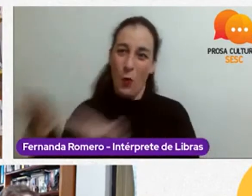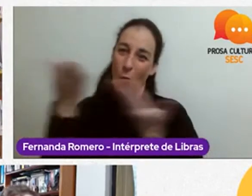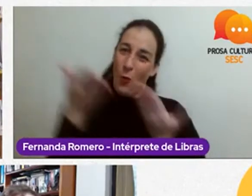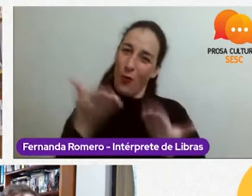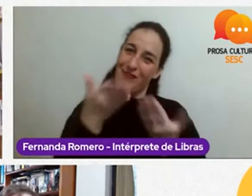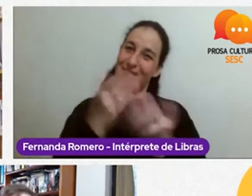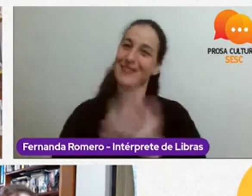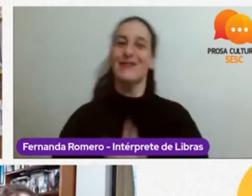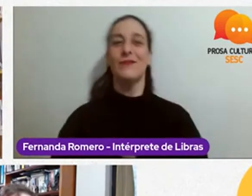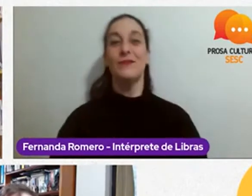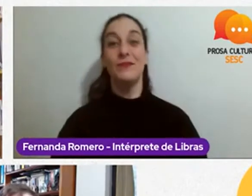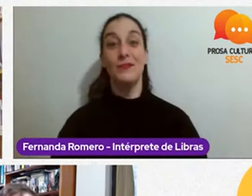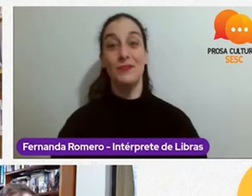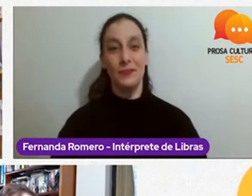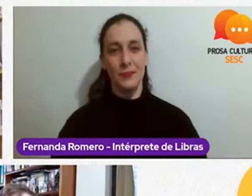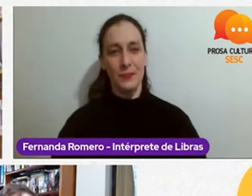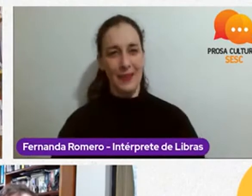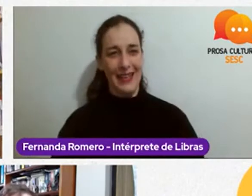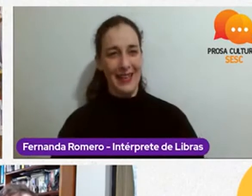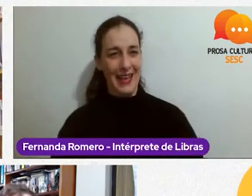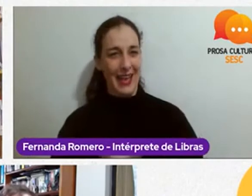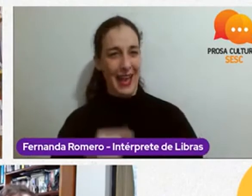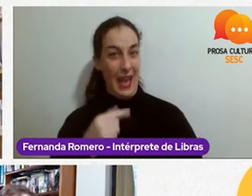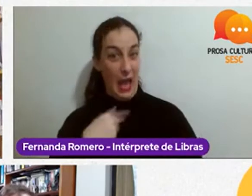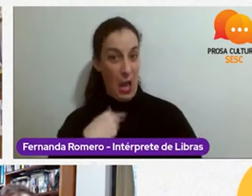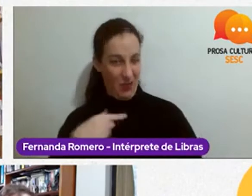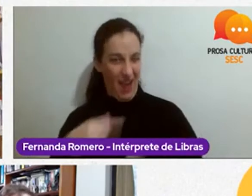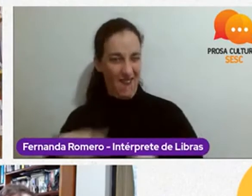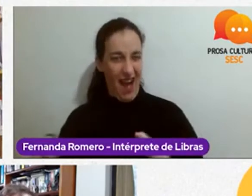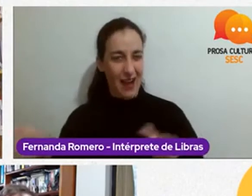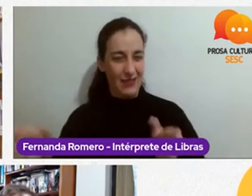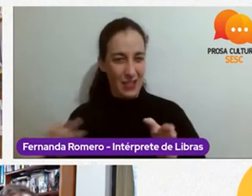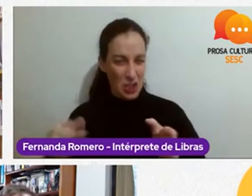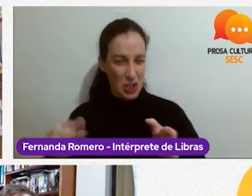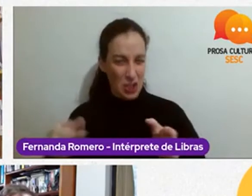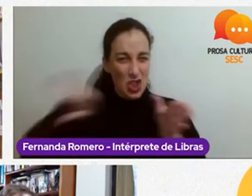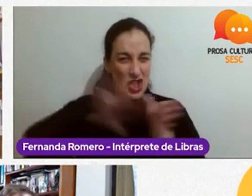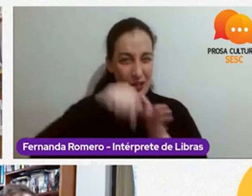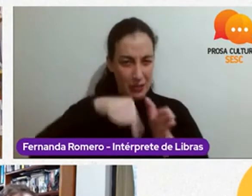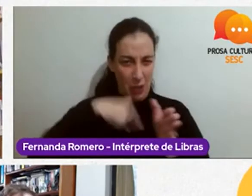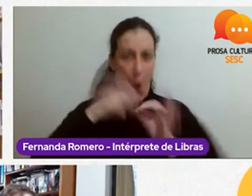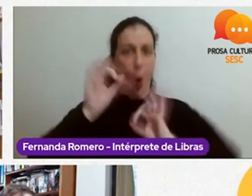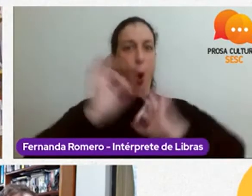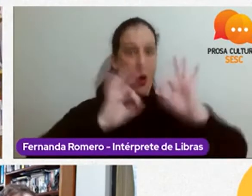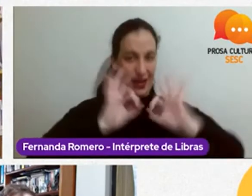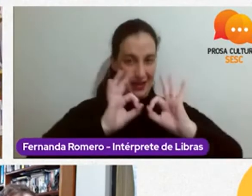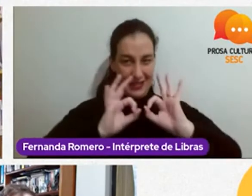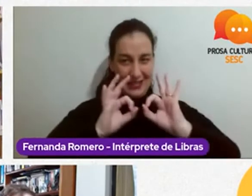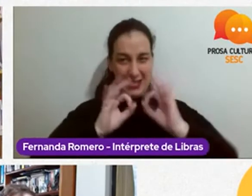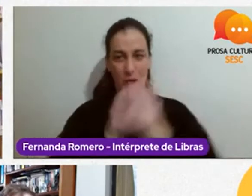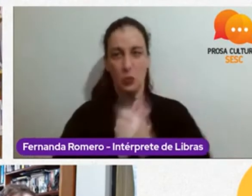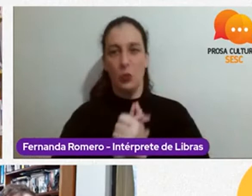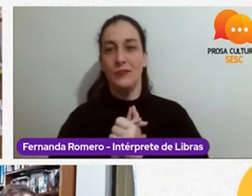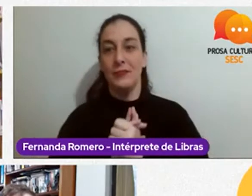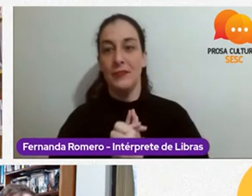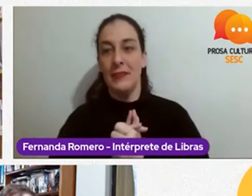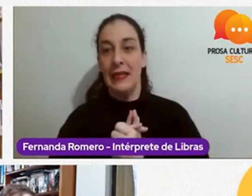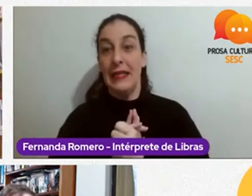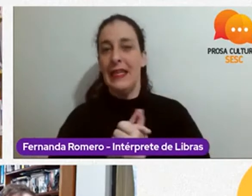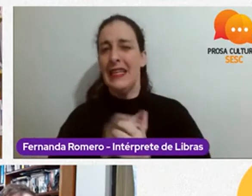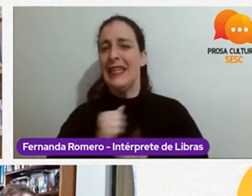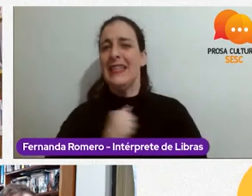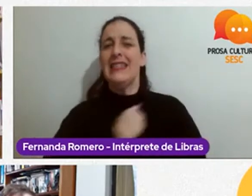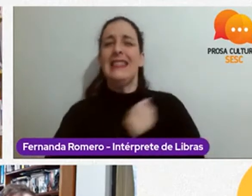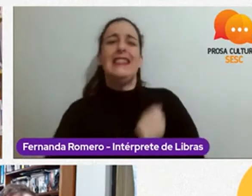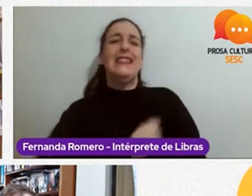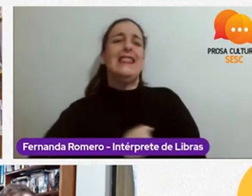tá? E, Tedi, eu estava vindo para cá, me arrumando para vir para cá e pensando que saudade de me arrumar